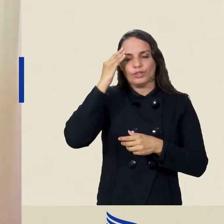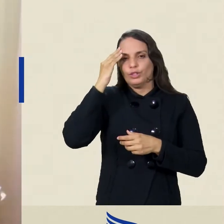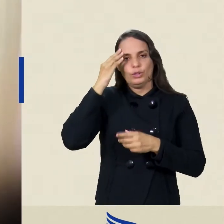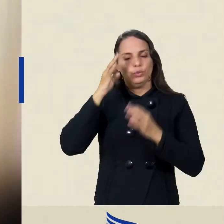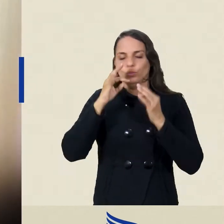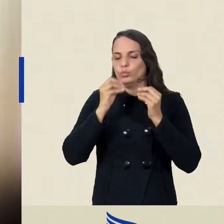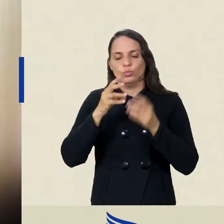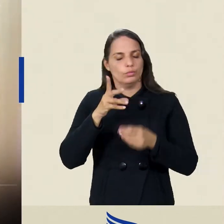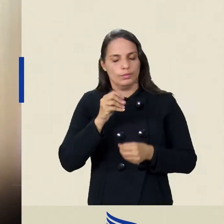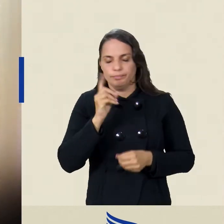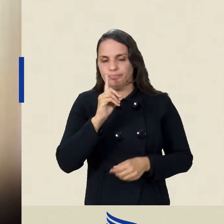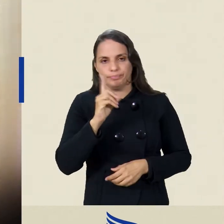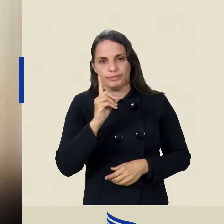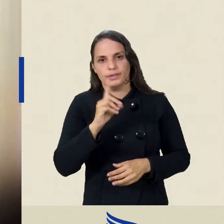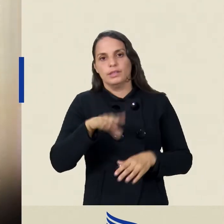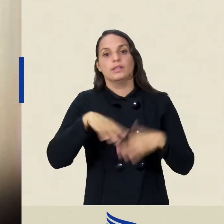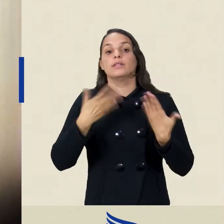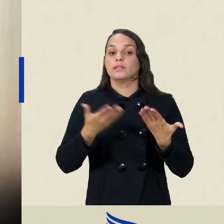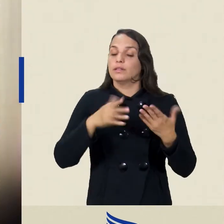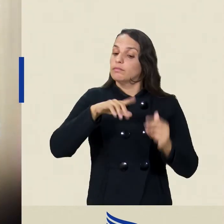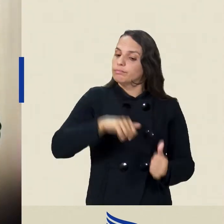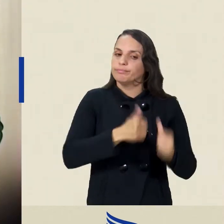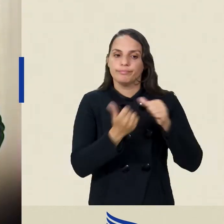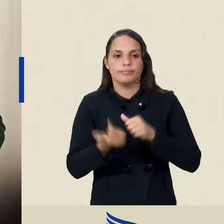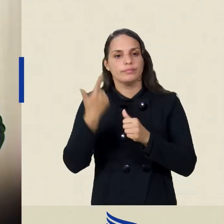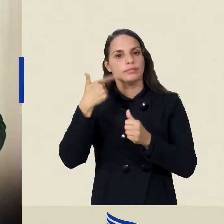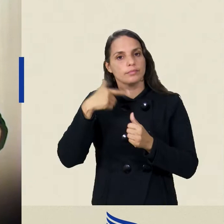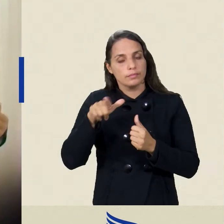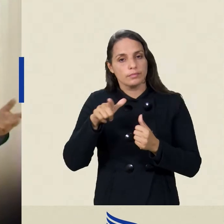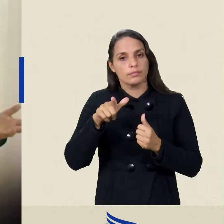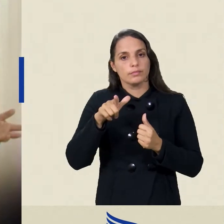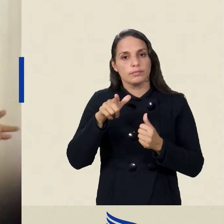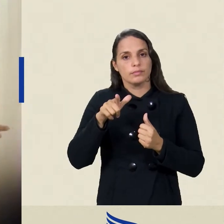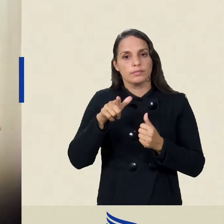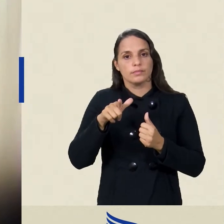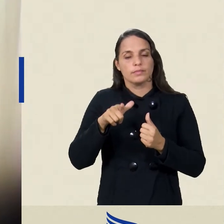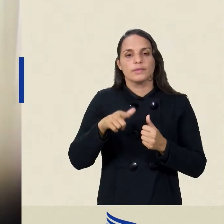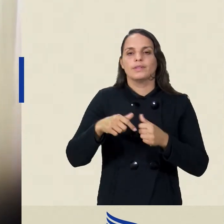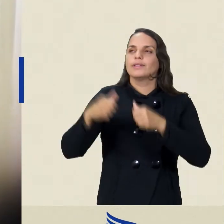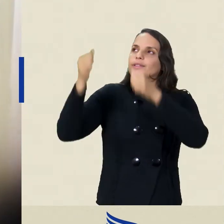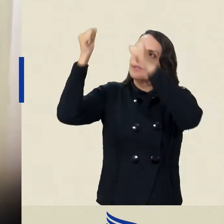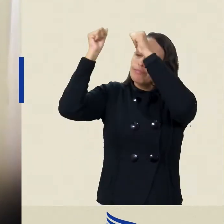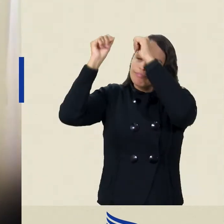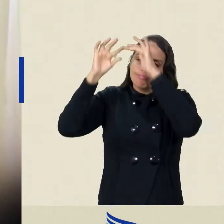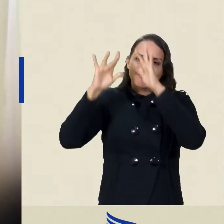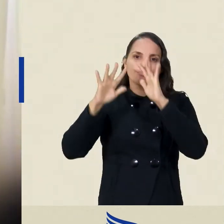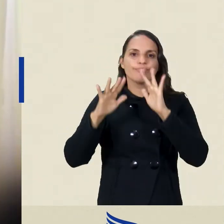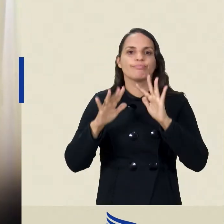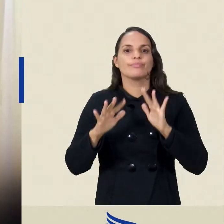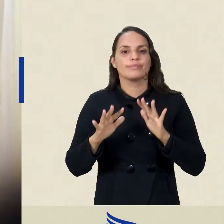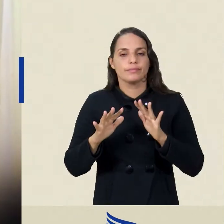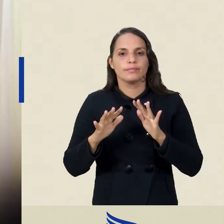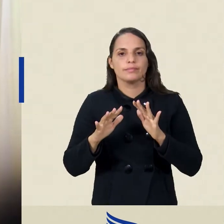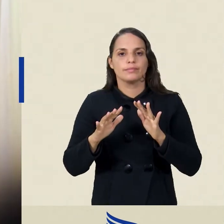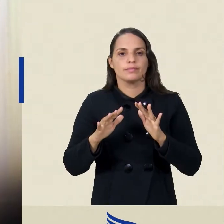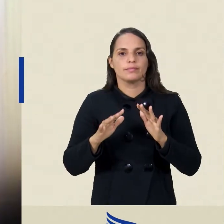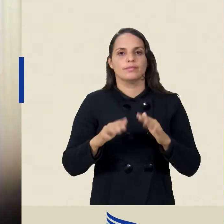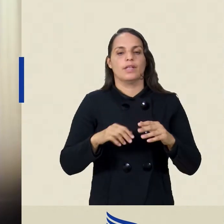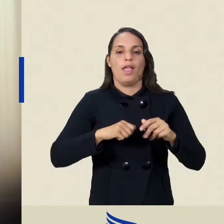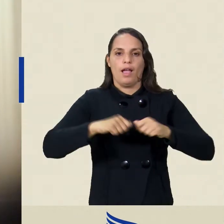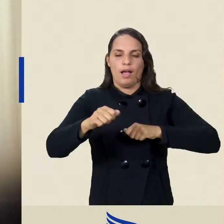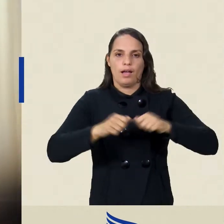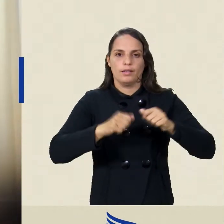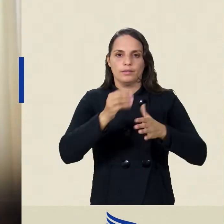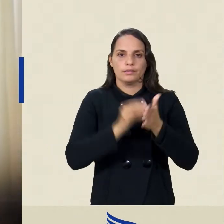e foram batizados novamente, trazendo sobre si maiores bênçãos. Isso está escrito em Atos